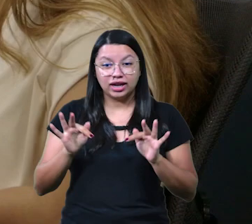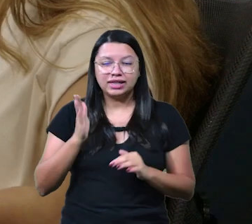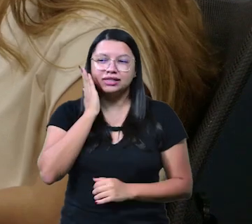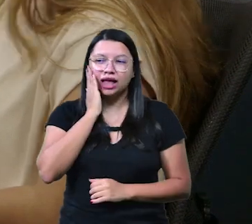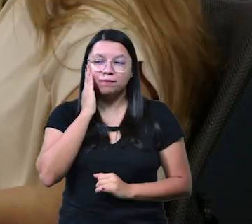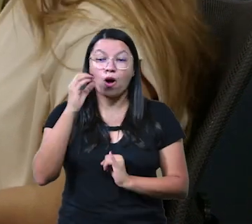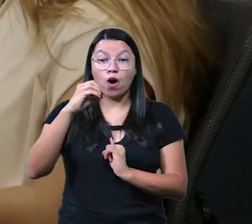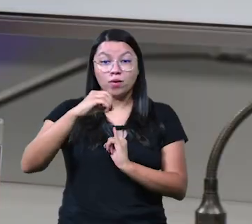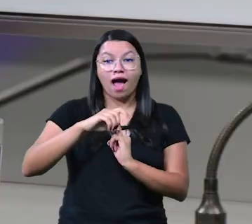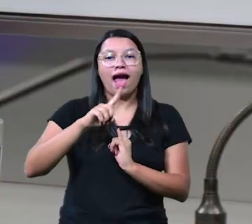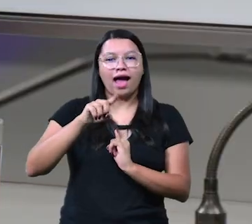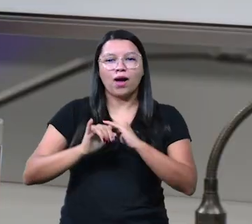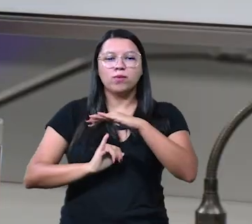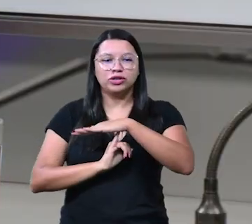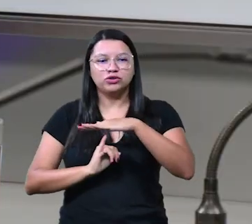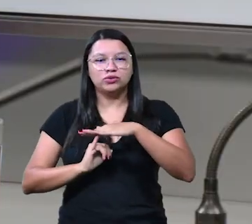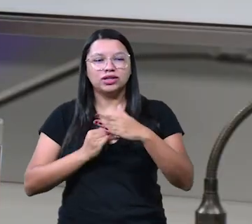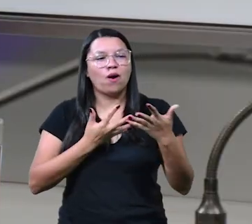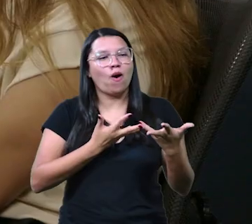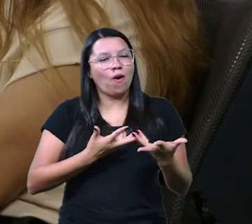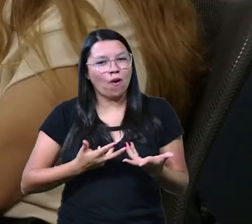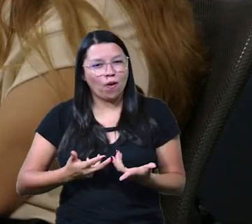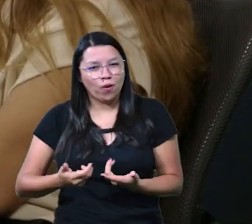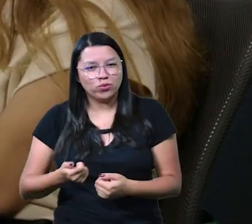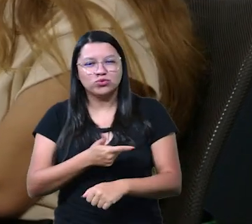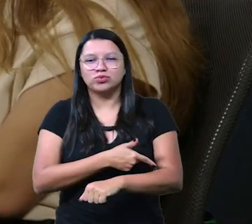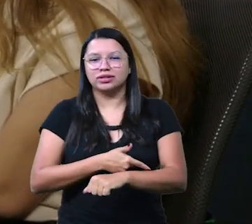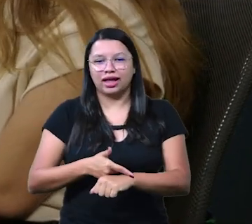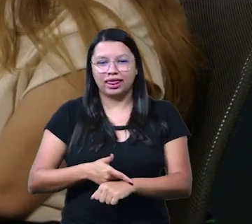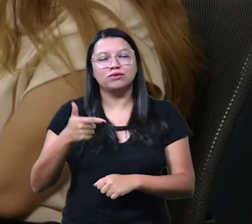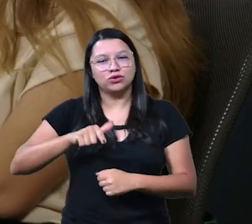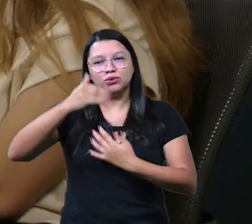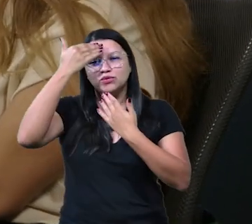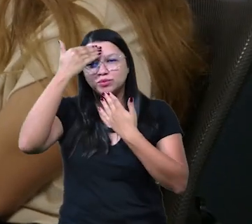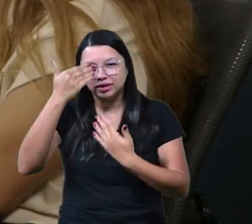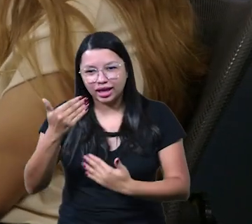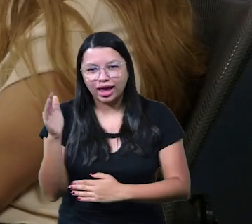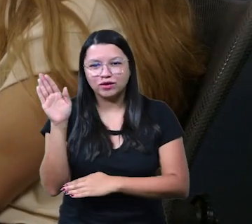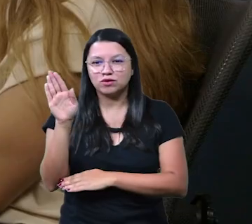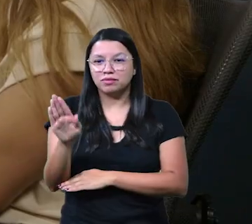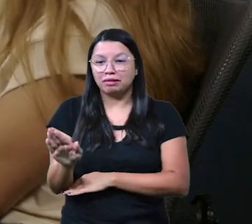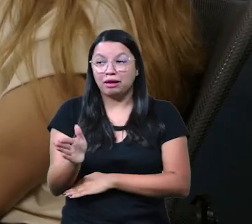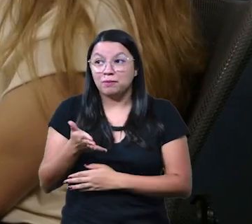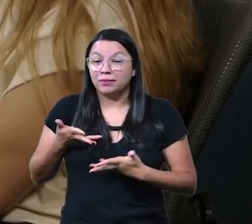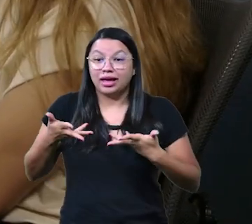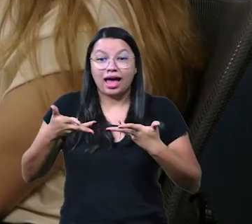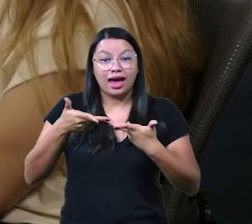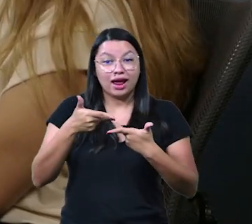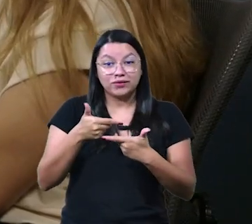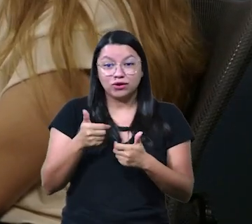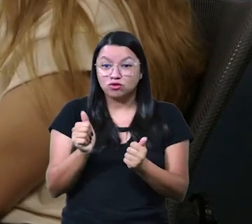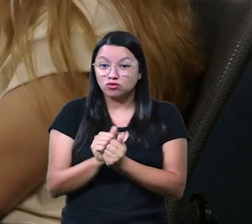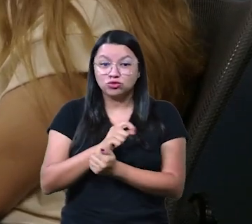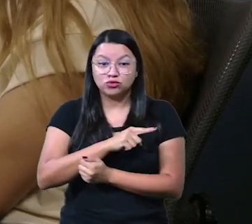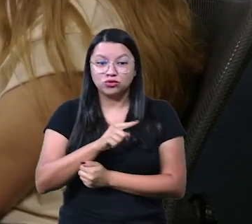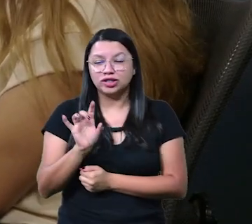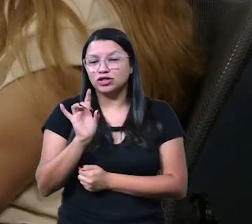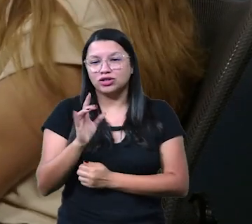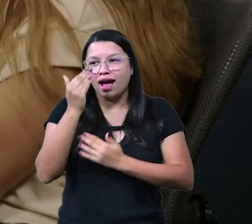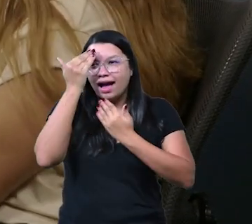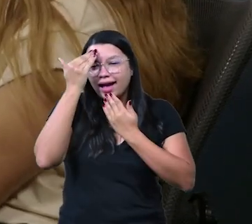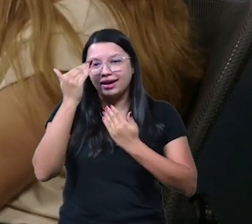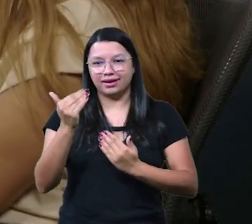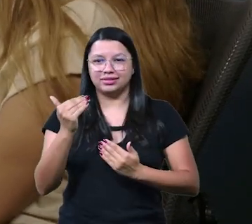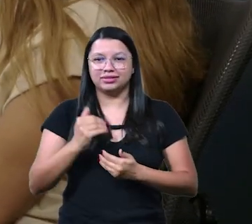instituição hospitaleira, né? Então, mais uma vez, muito obrigada. Foi uma tarde, assim, memorável aqui estar com você. E só temos a